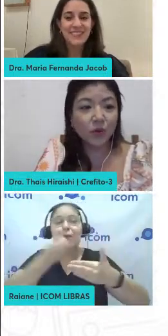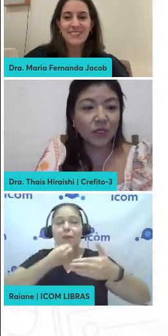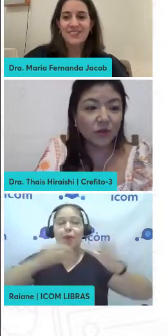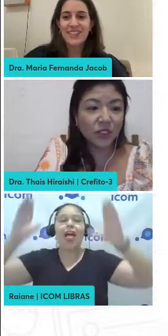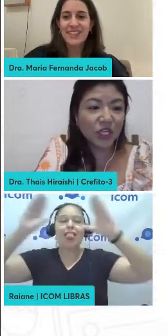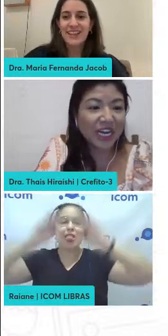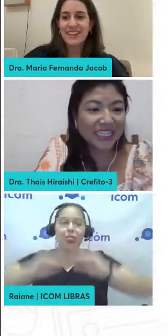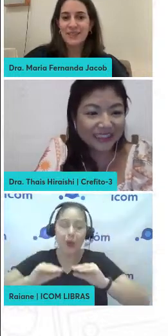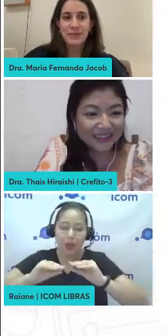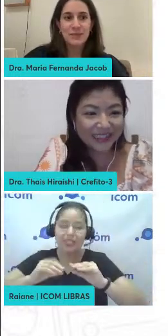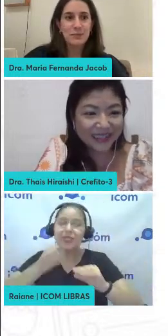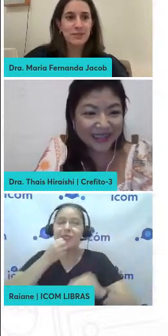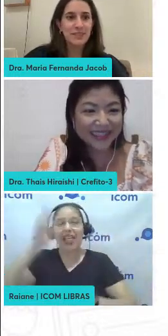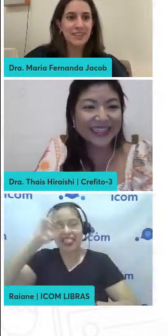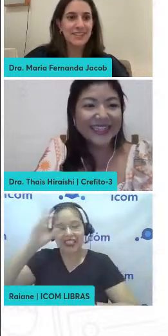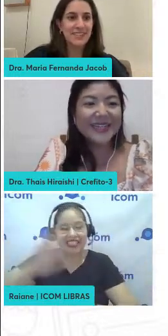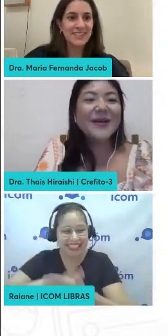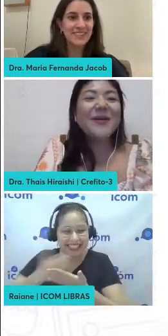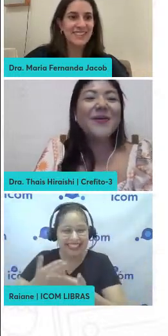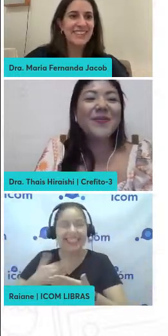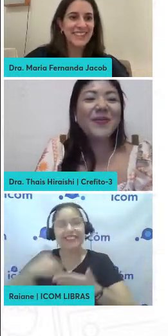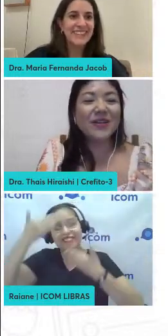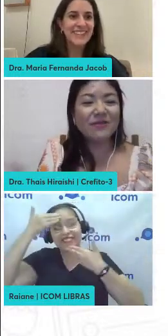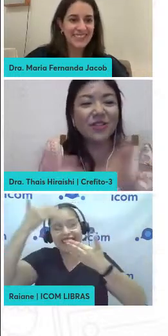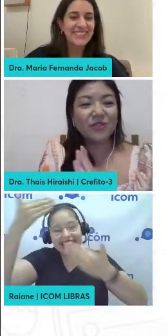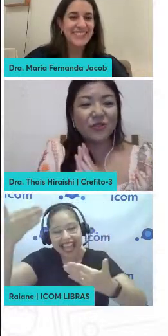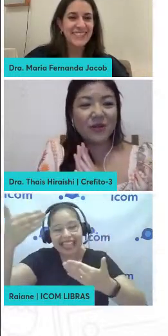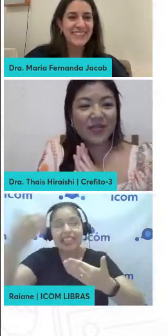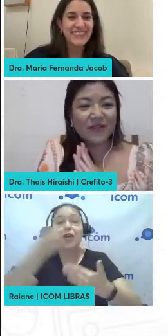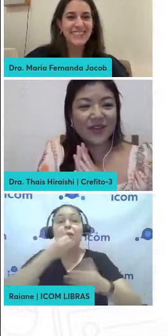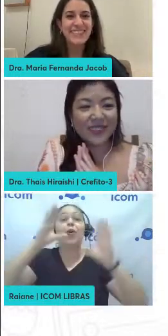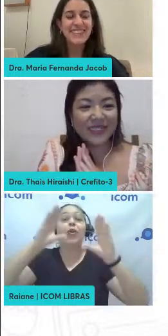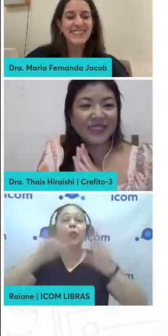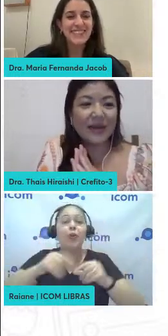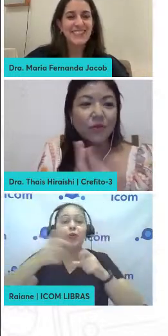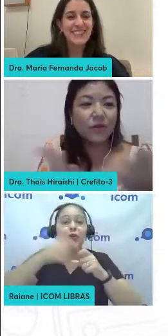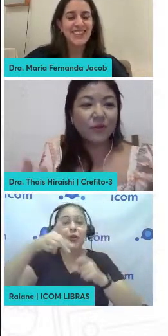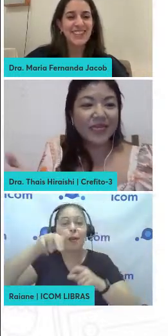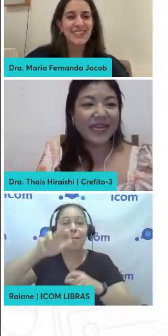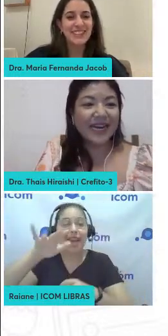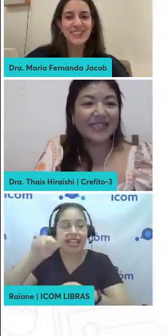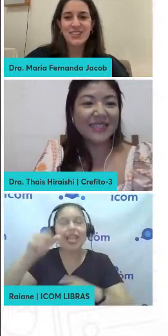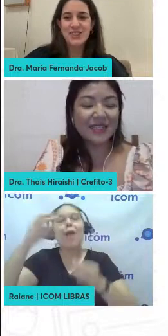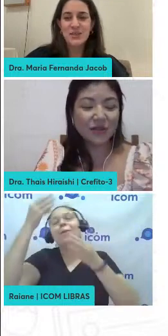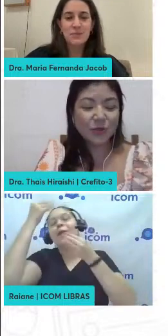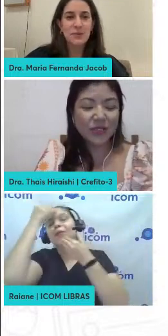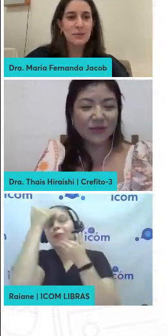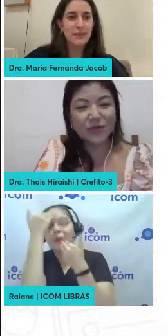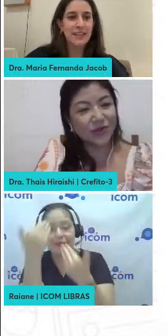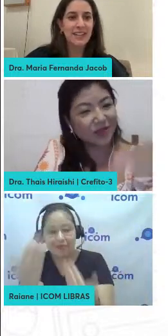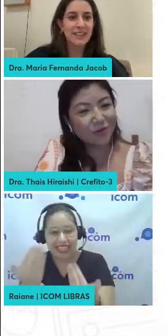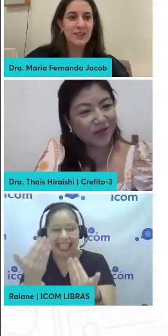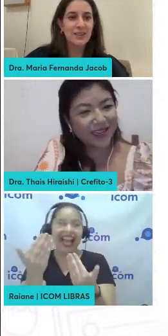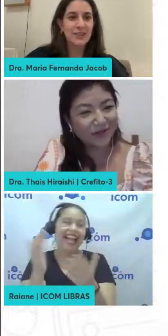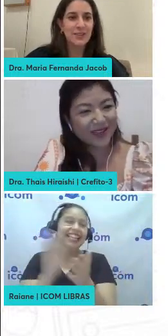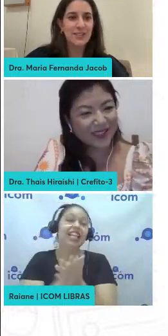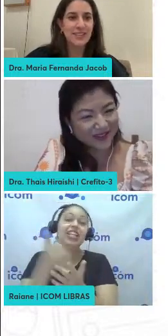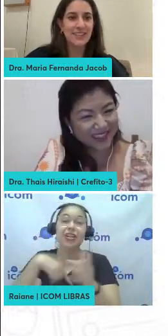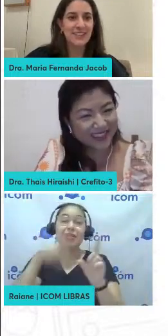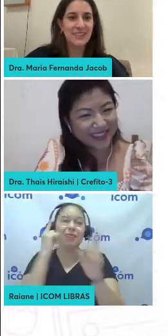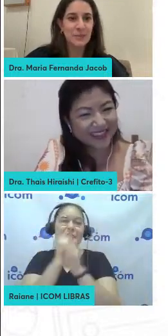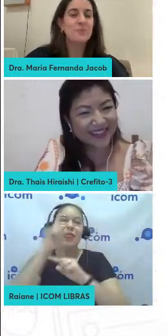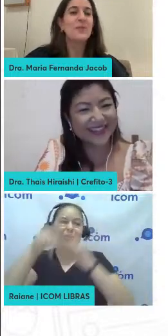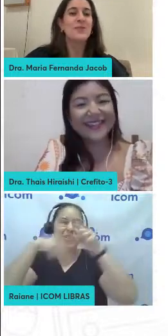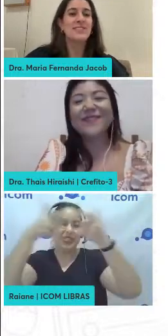noite, Rayane. Boa noite, doutora Maria Fernanda, muito obrigada e que nós possamos nos encontrar